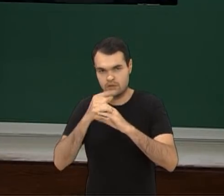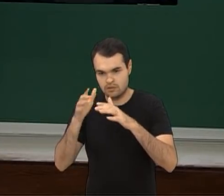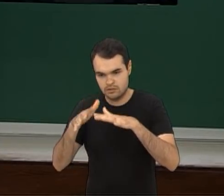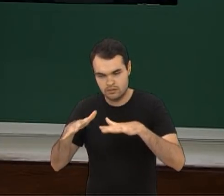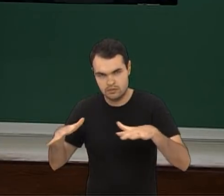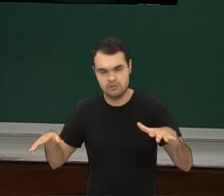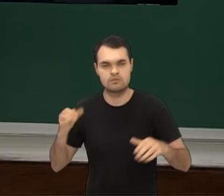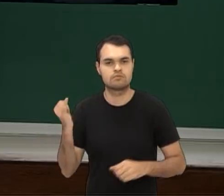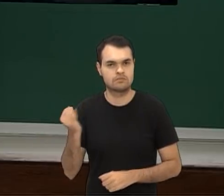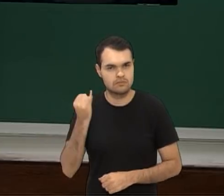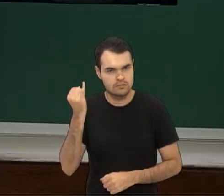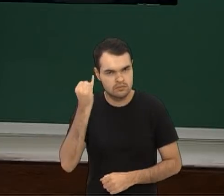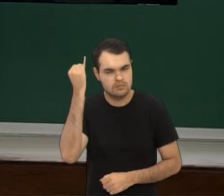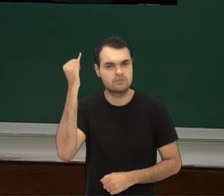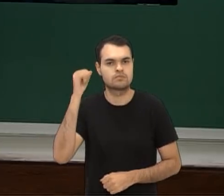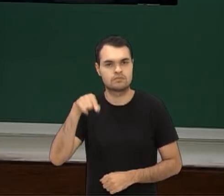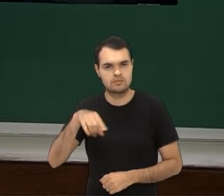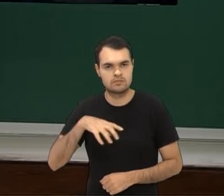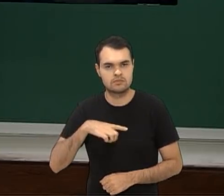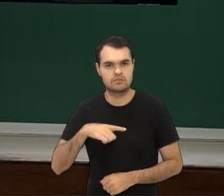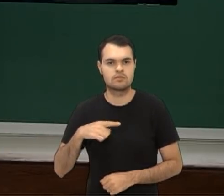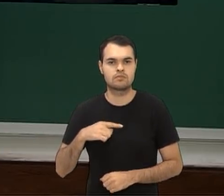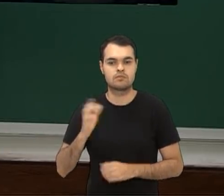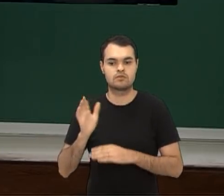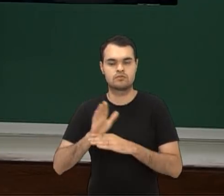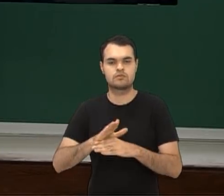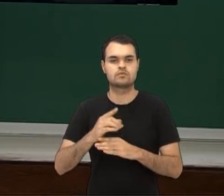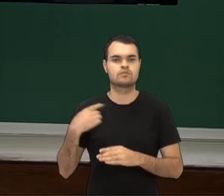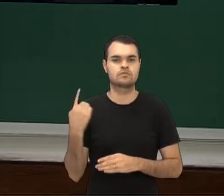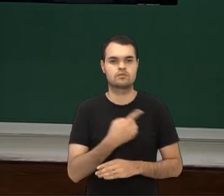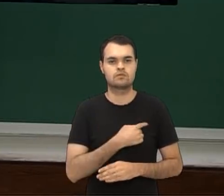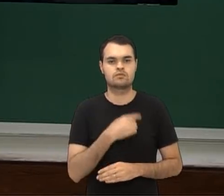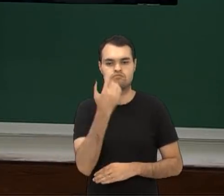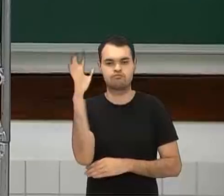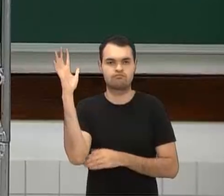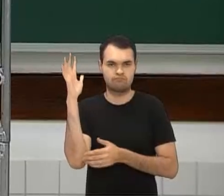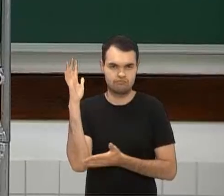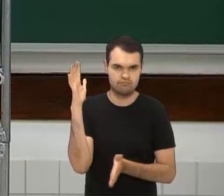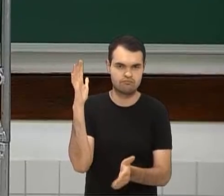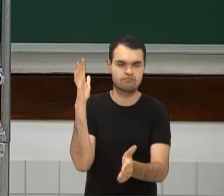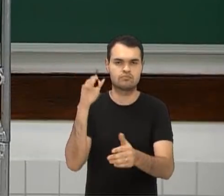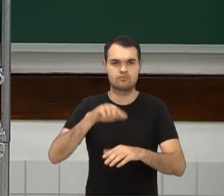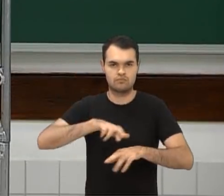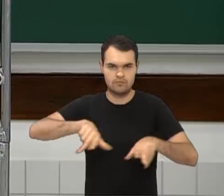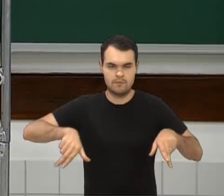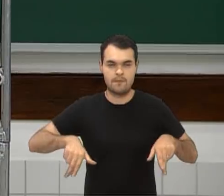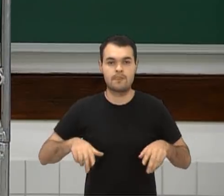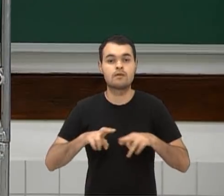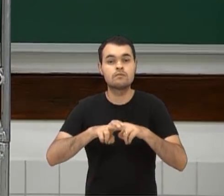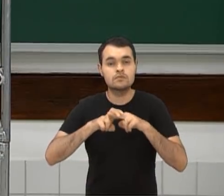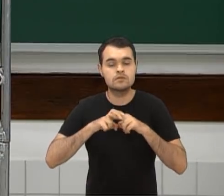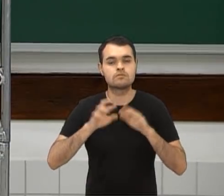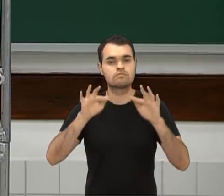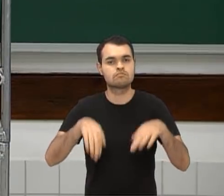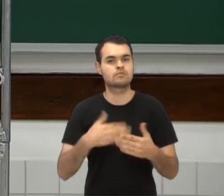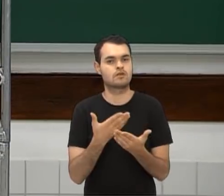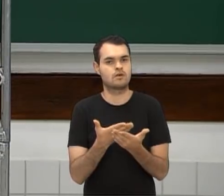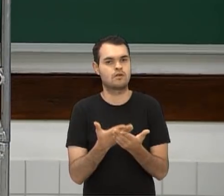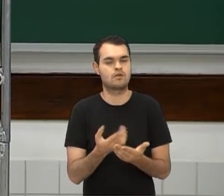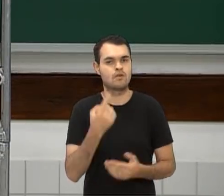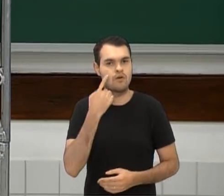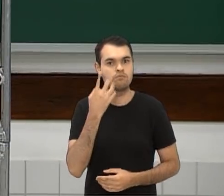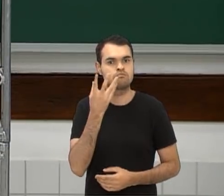nitrogênio, os elementos que o fitoplâncton precisa para crescer. Então, quanto mais baleias, mais